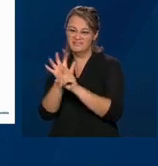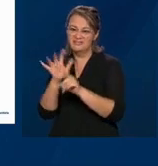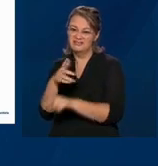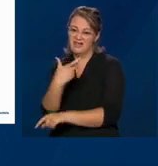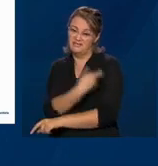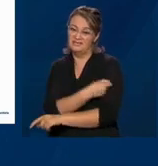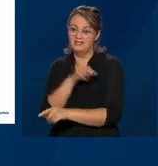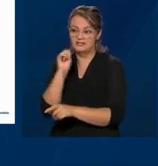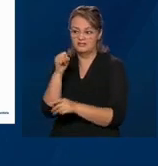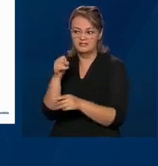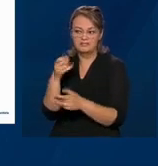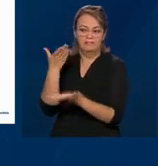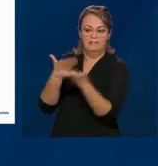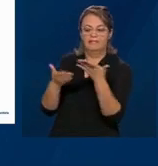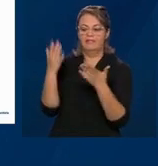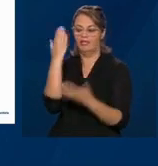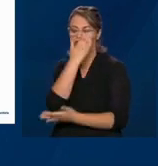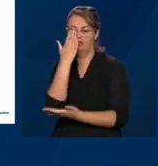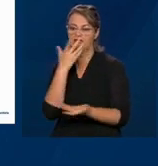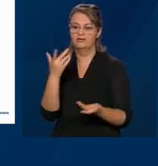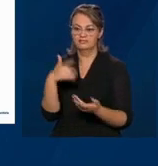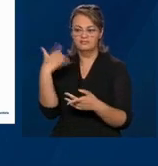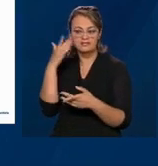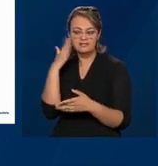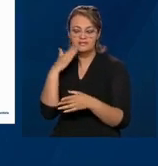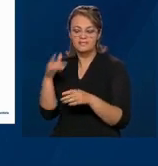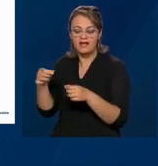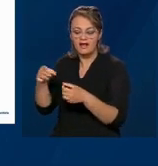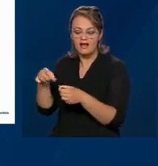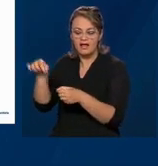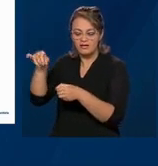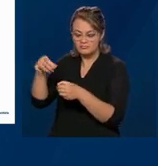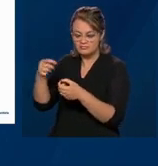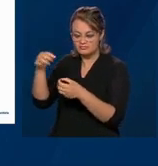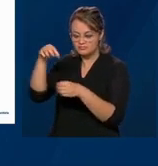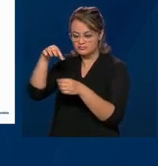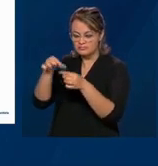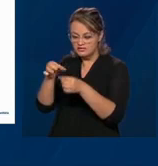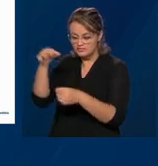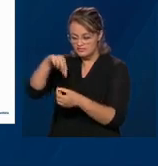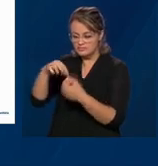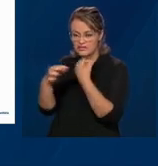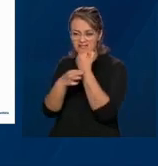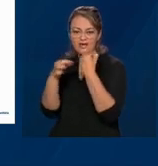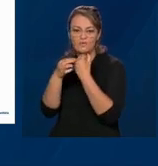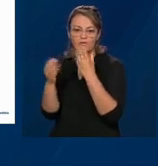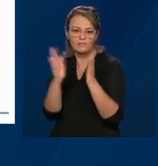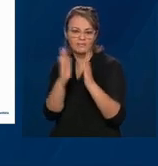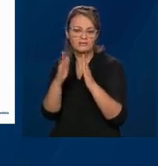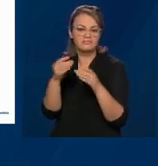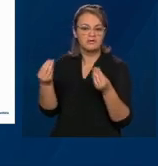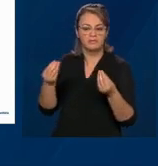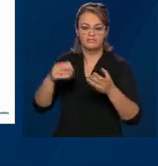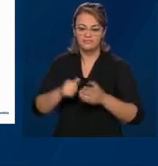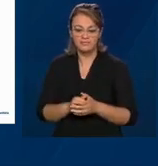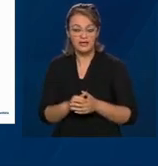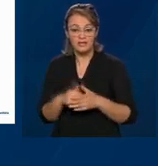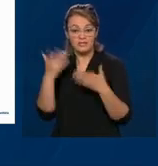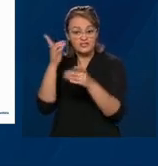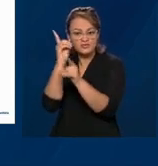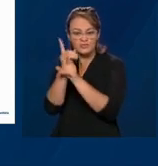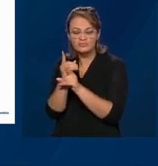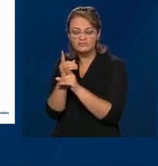bem controlado. E, além disso, todos os ensaios para caracterizar esse vírus e as suas possíveis